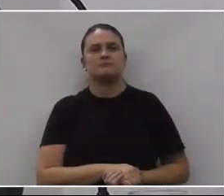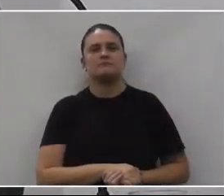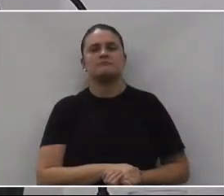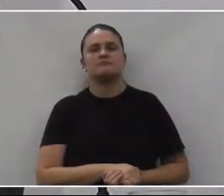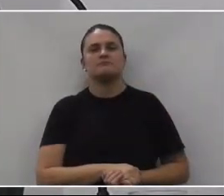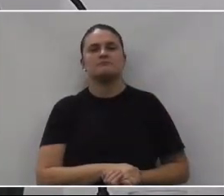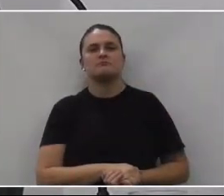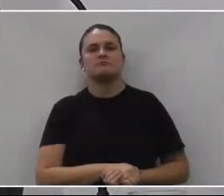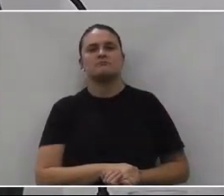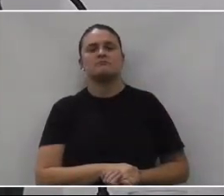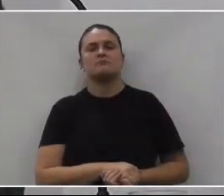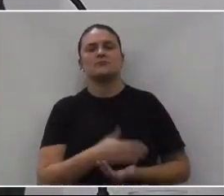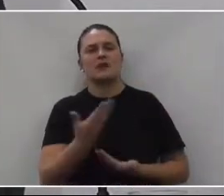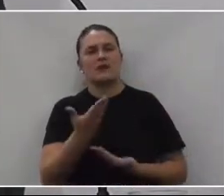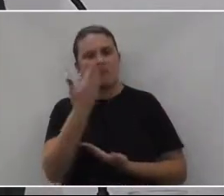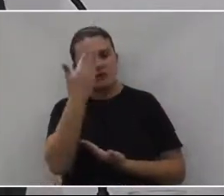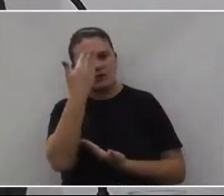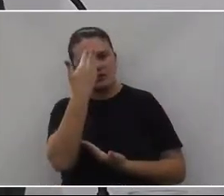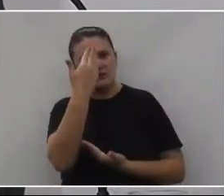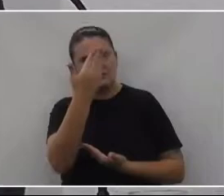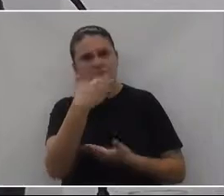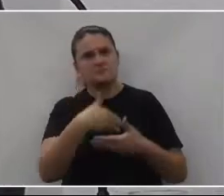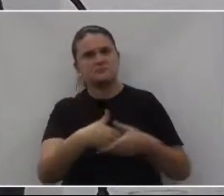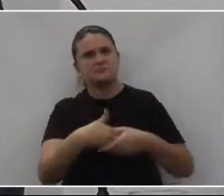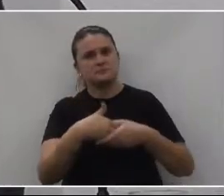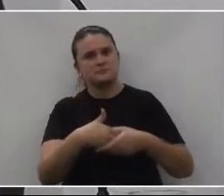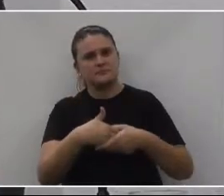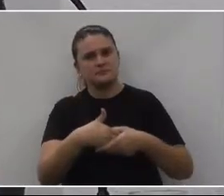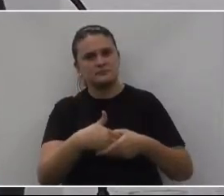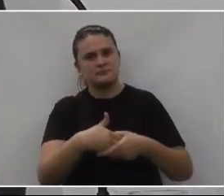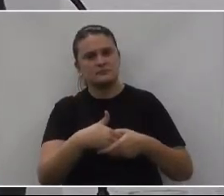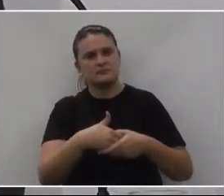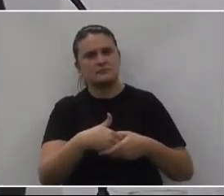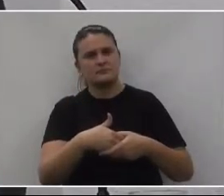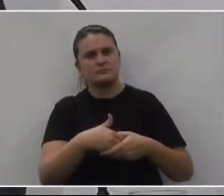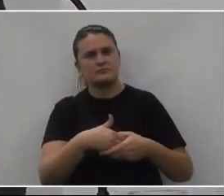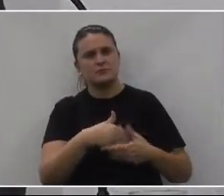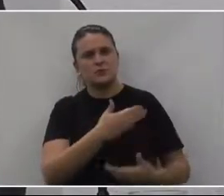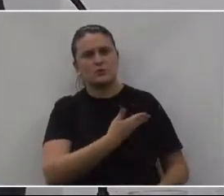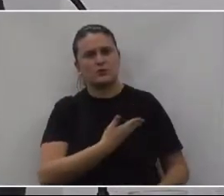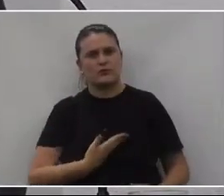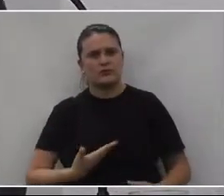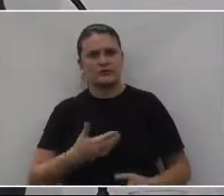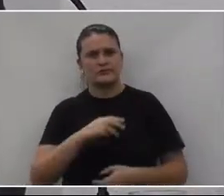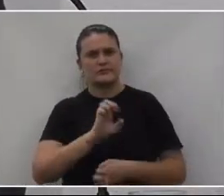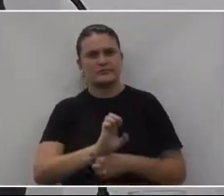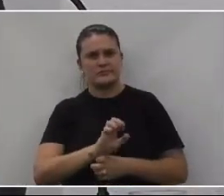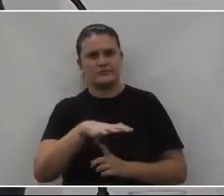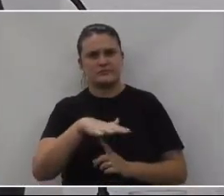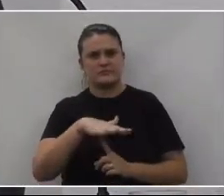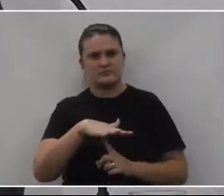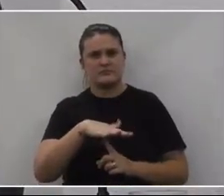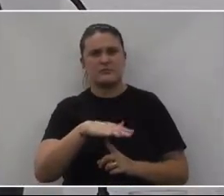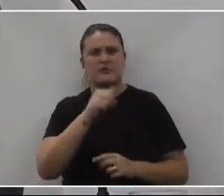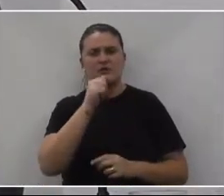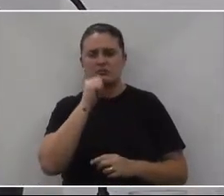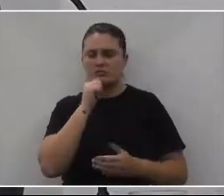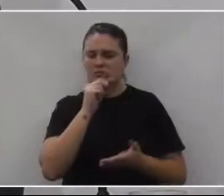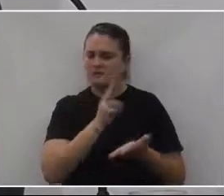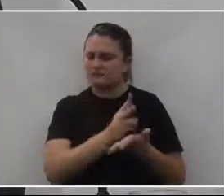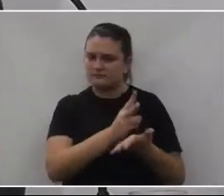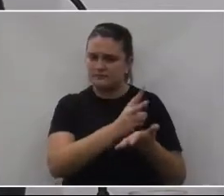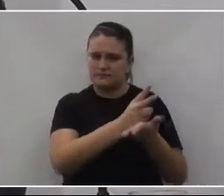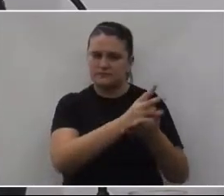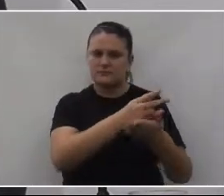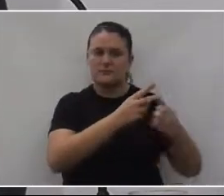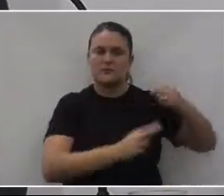dúvida nenhuma, agradecer e parabenizar o atual governo do Estado do Paraná por estar dando a